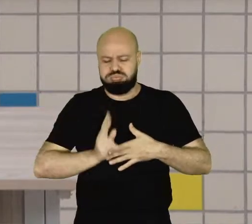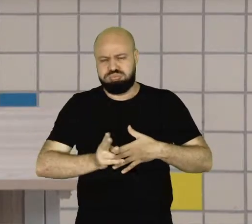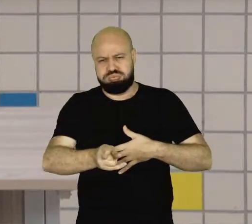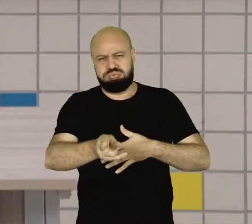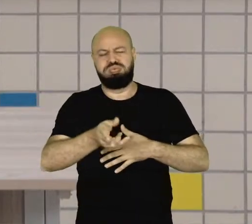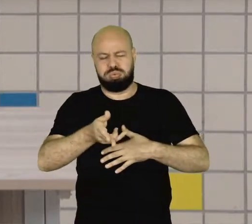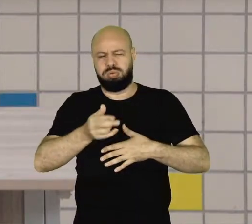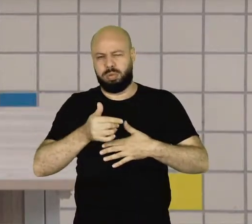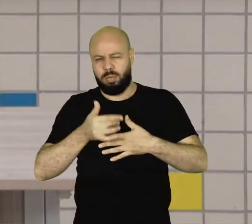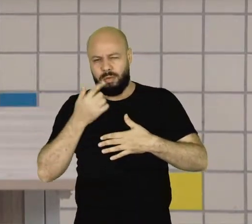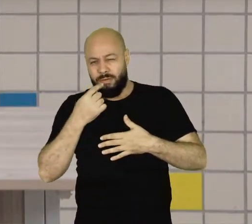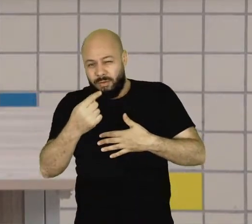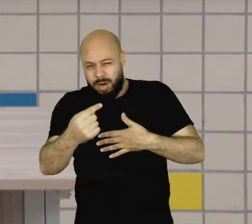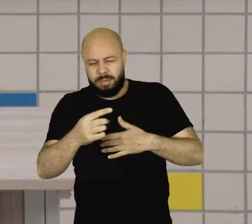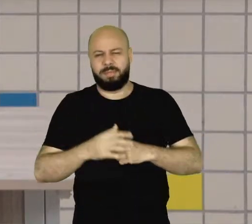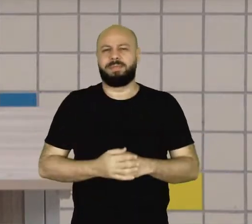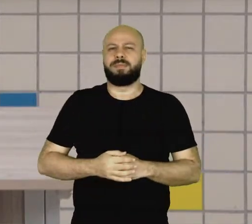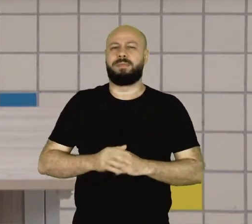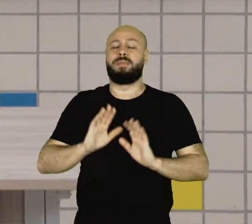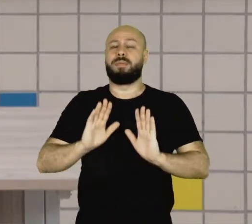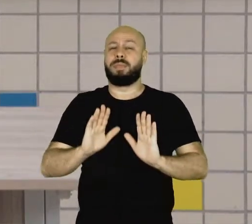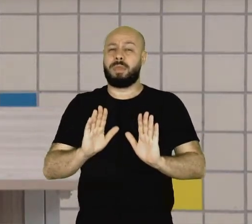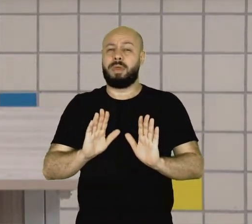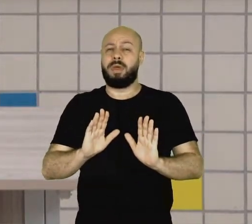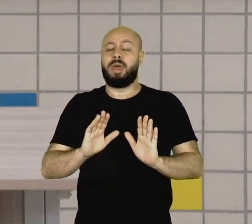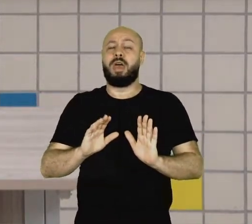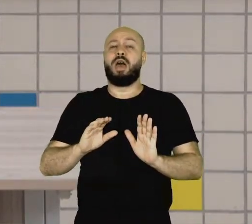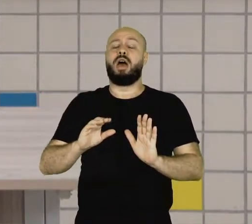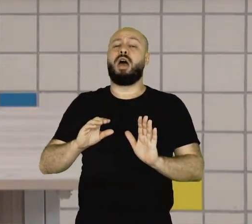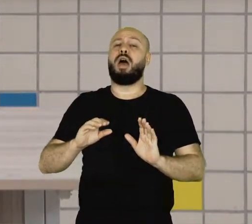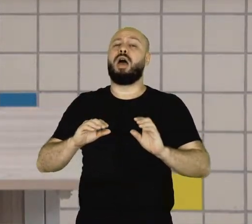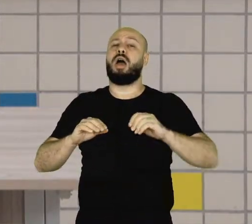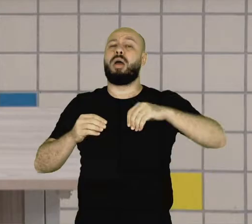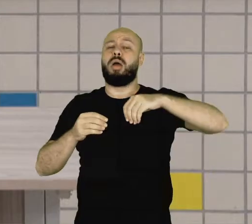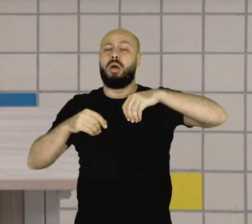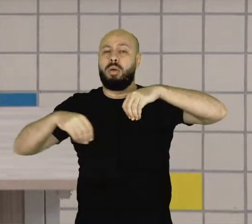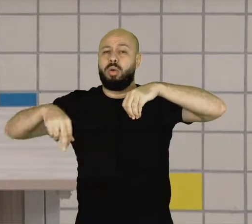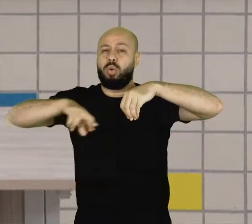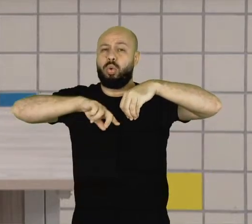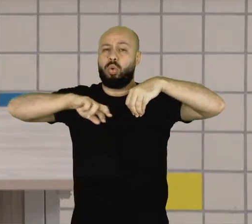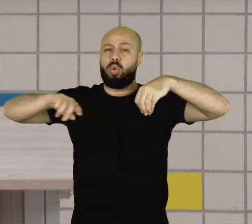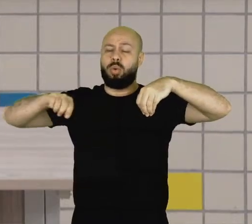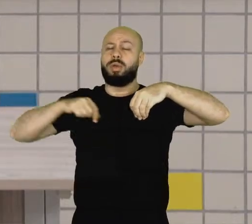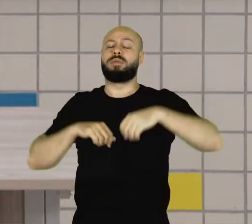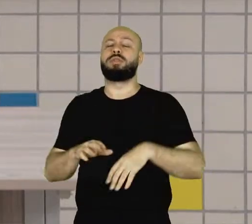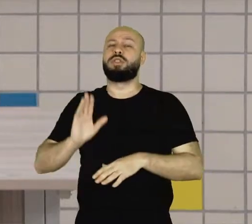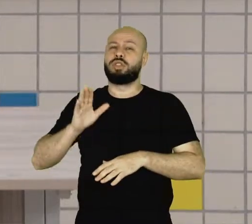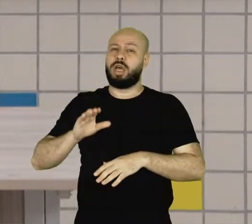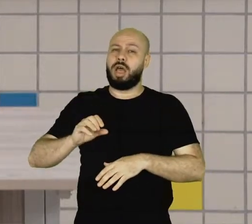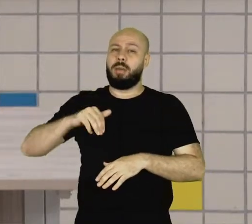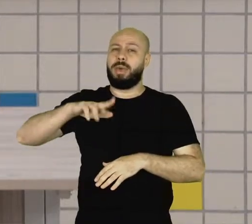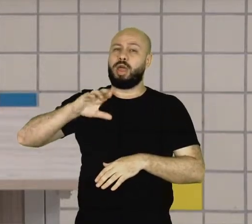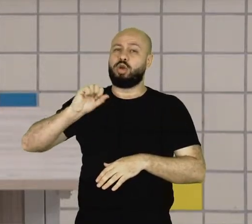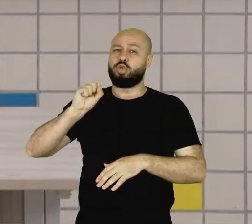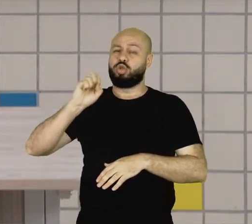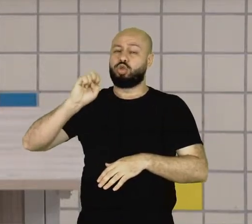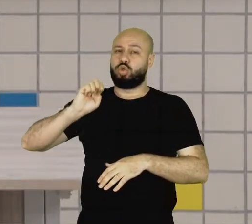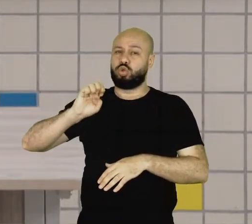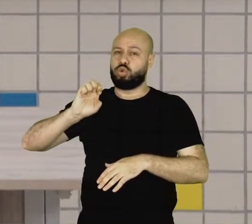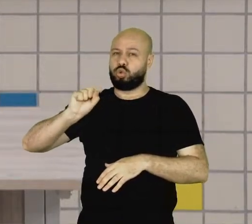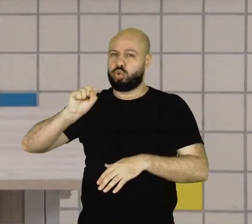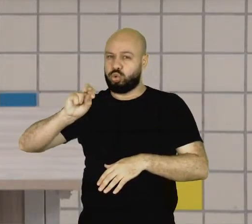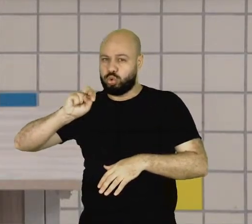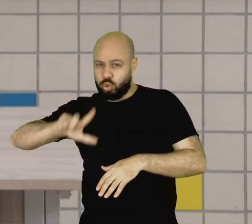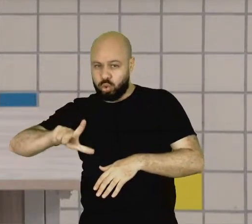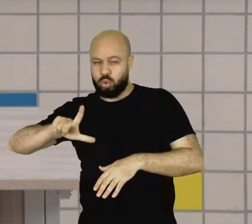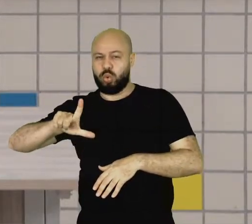à frente. Mas nós vimos sobre fator mineral, falamos sobre o Mercosul, falamos também sobre a questão econômica, não é